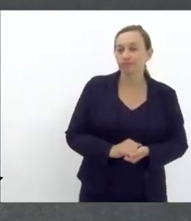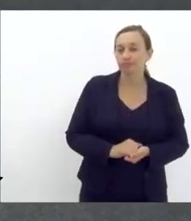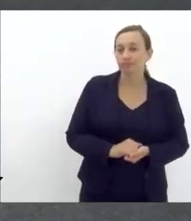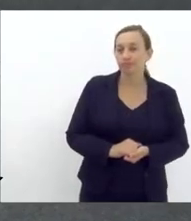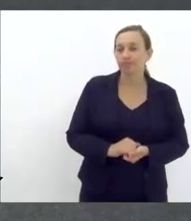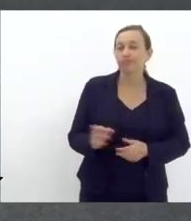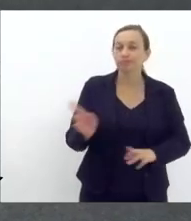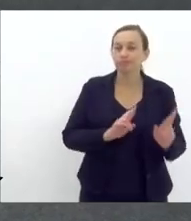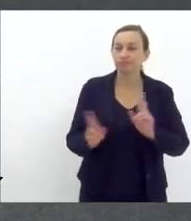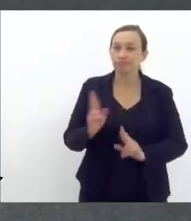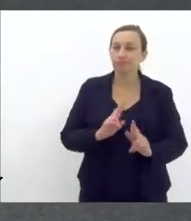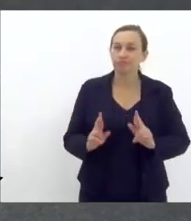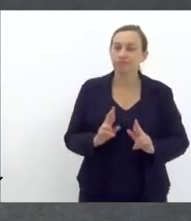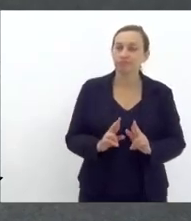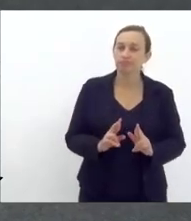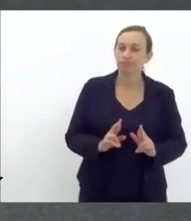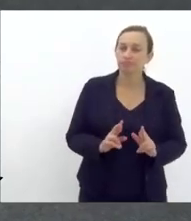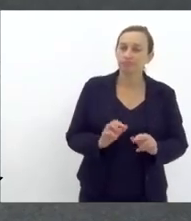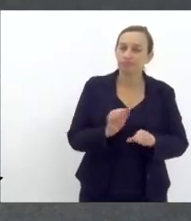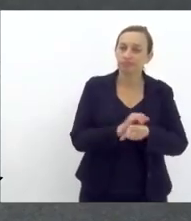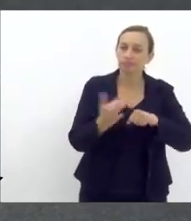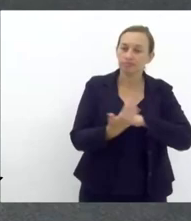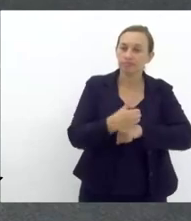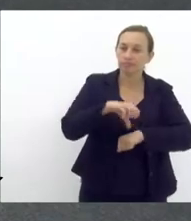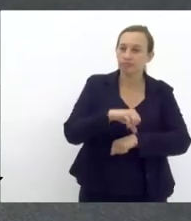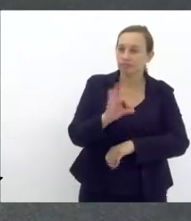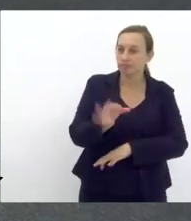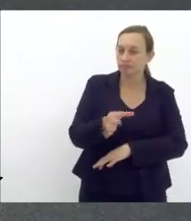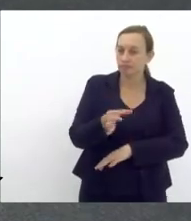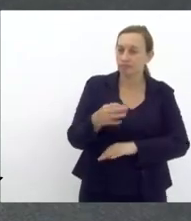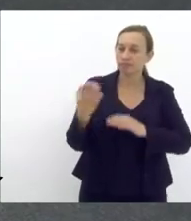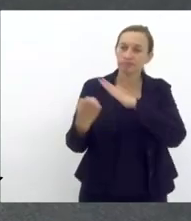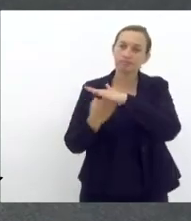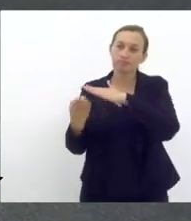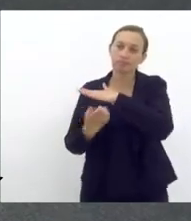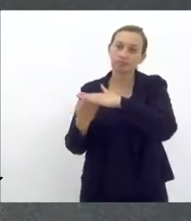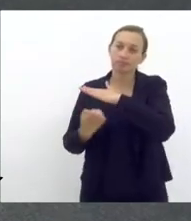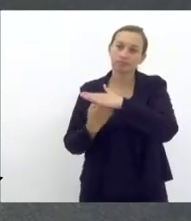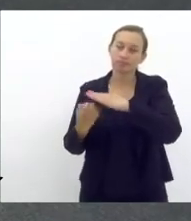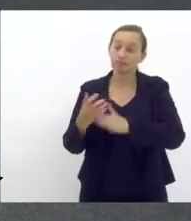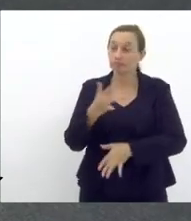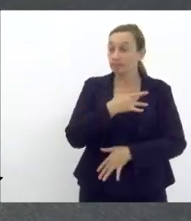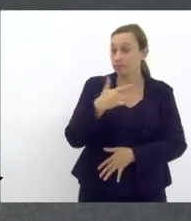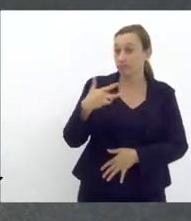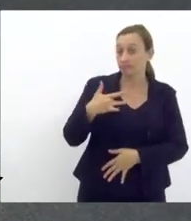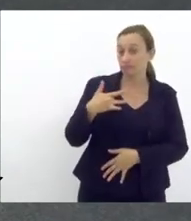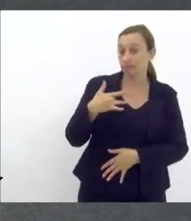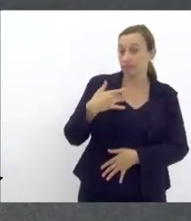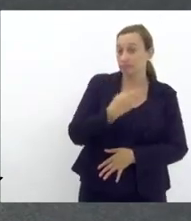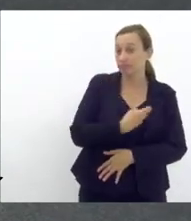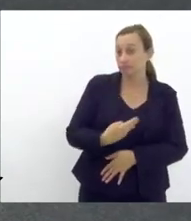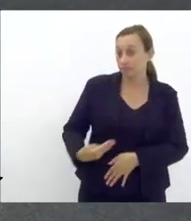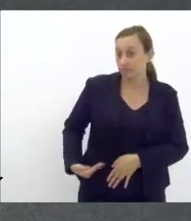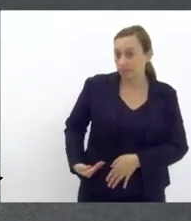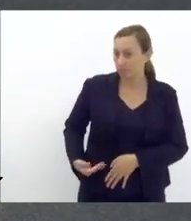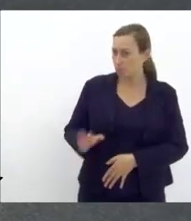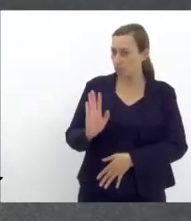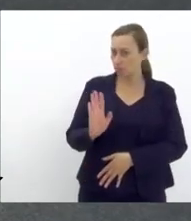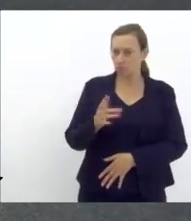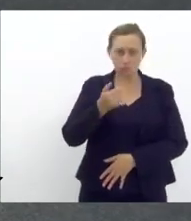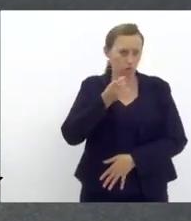com relação a covid-19 foi exatamente as empresas de saúde pública Ô